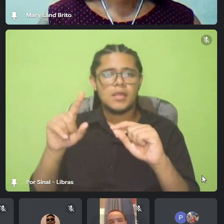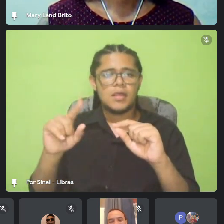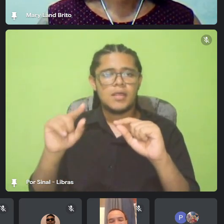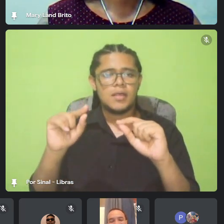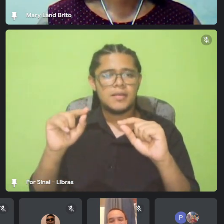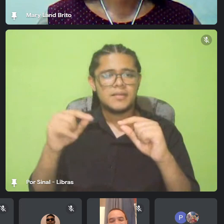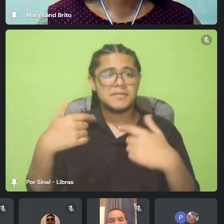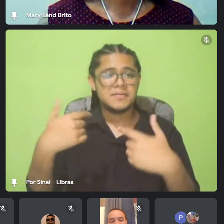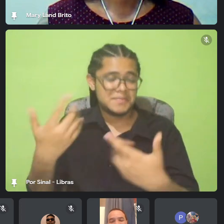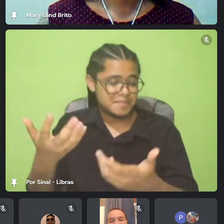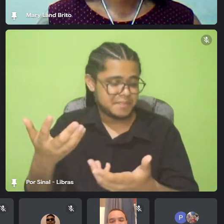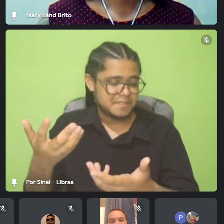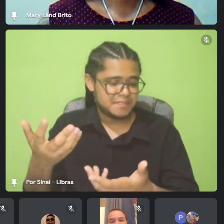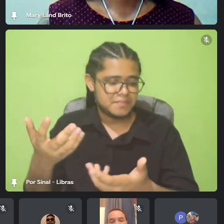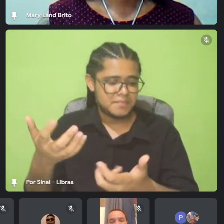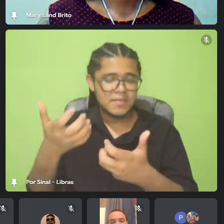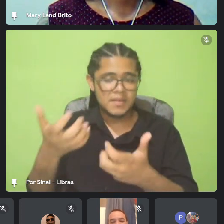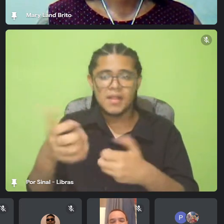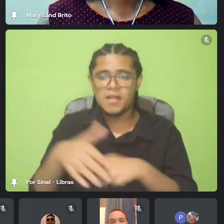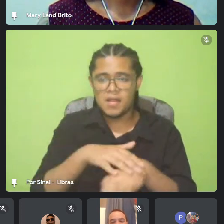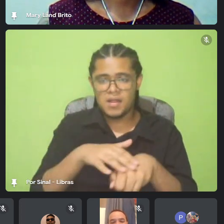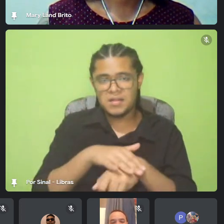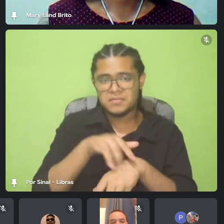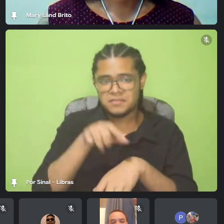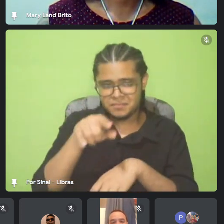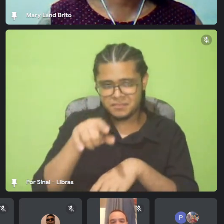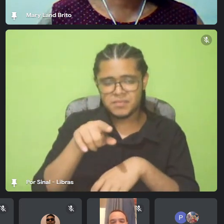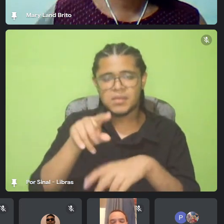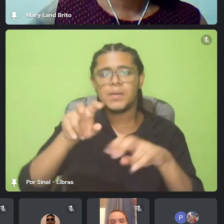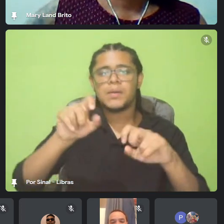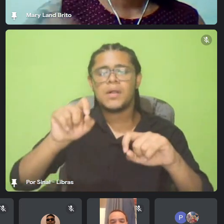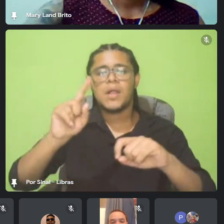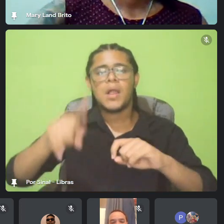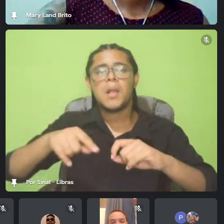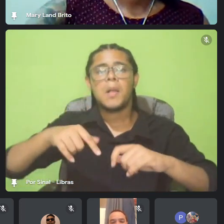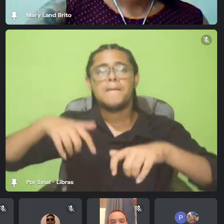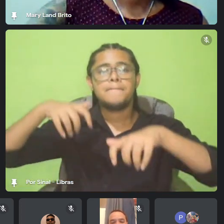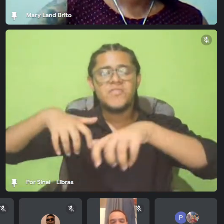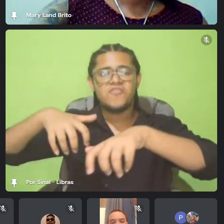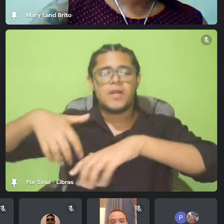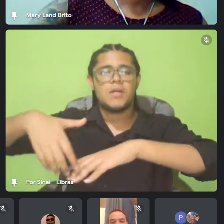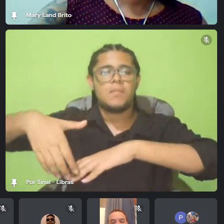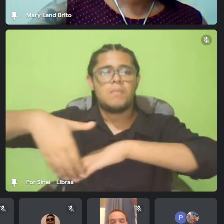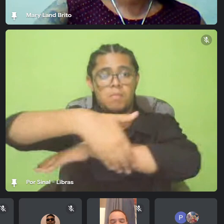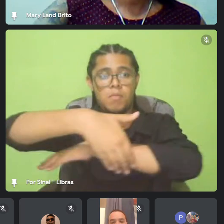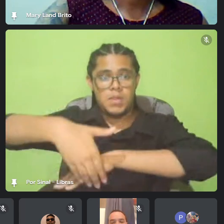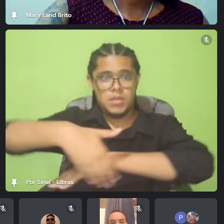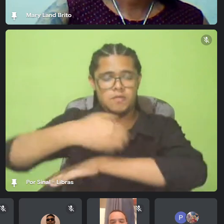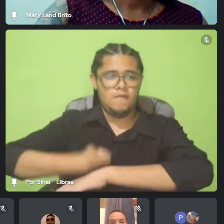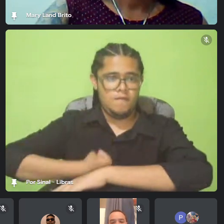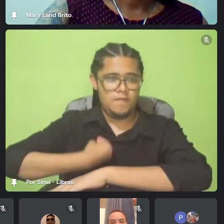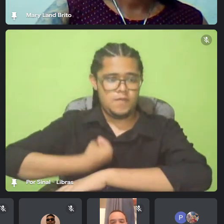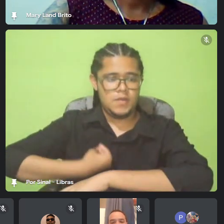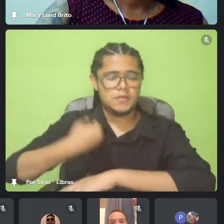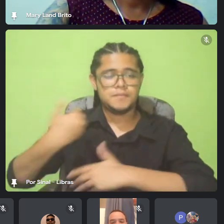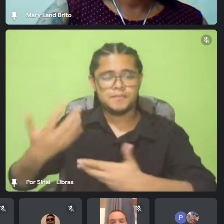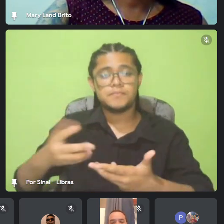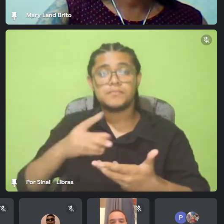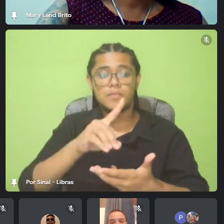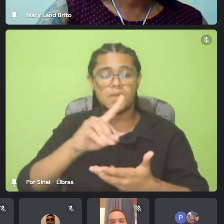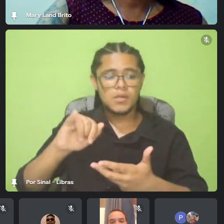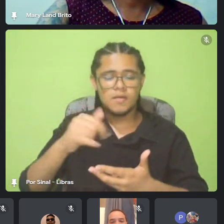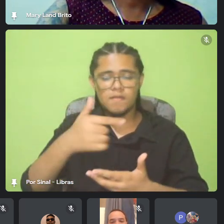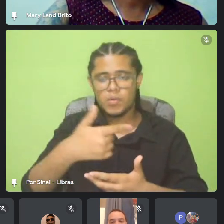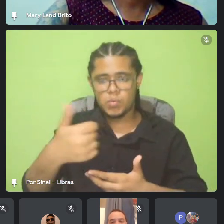Torrado, eu sou... sobre o movimento de população de rua e só para dizer a tu que dia 21 na Praça Vermeira vai ter o mutirão